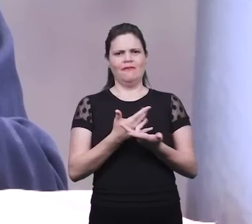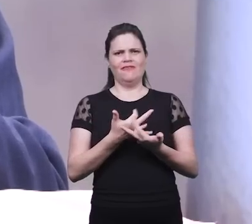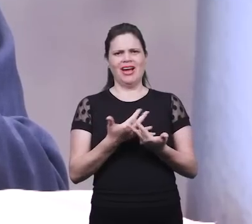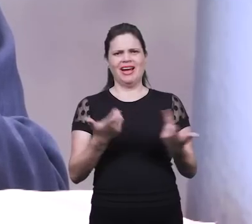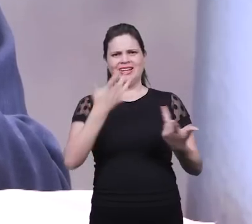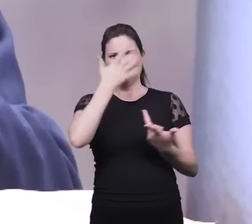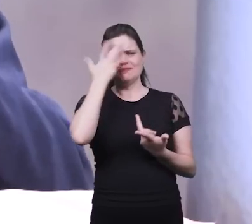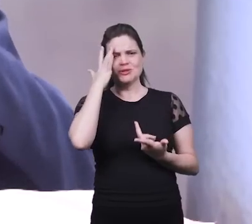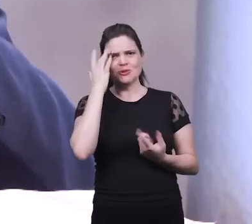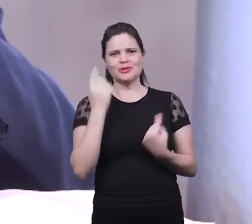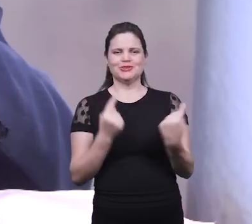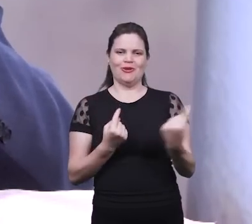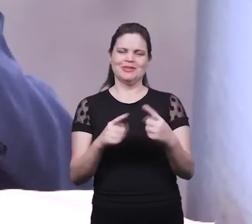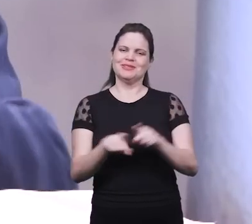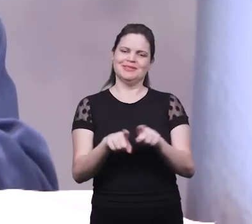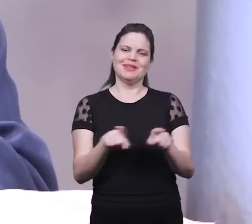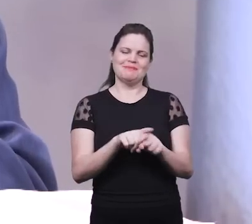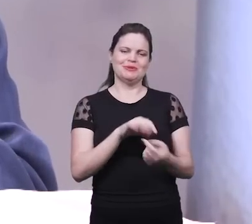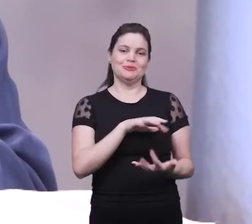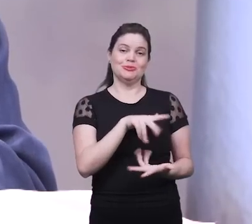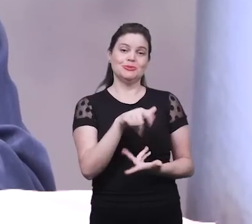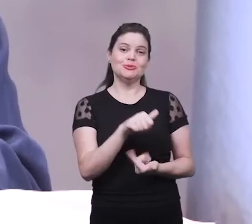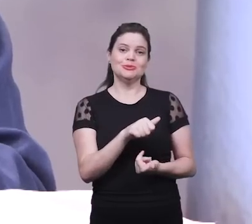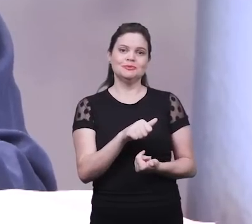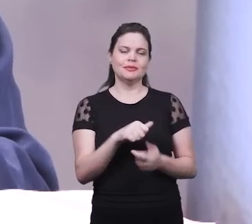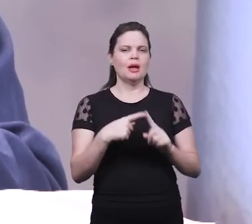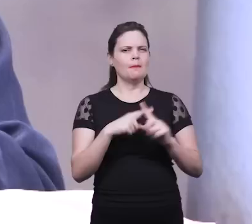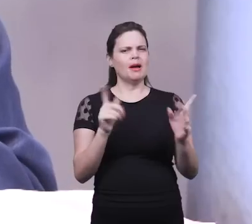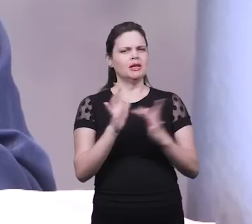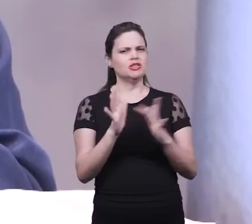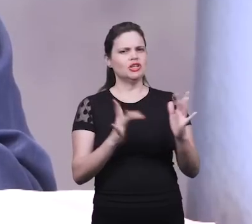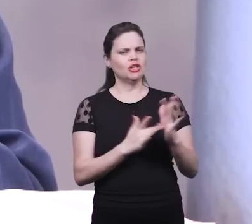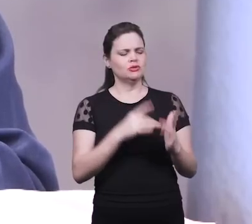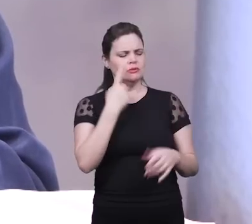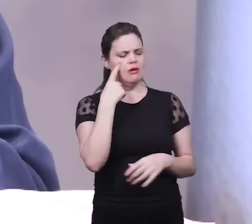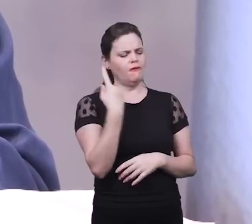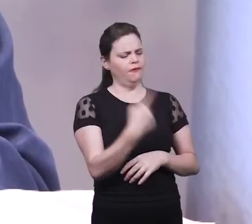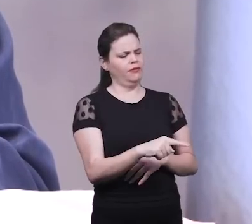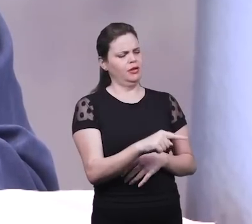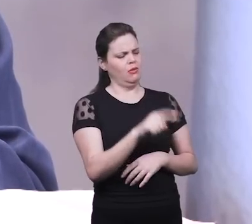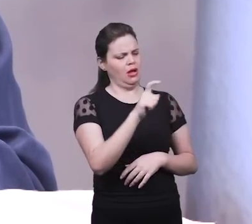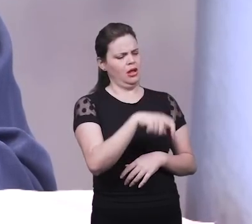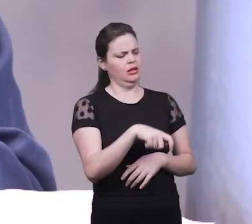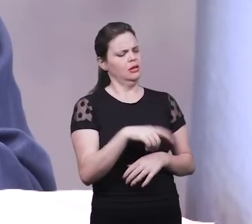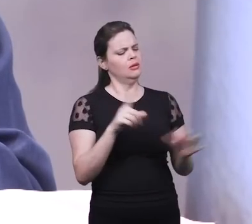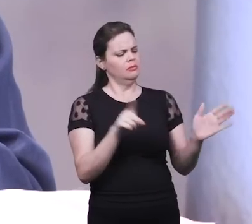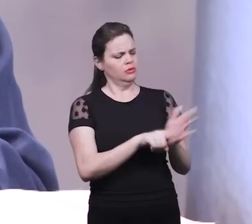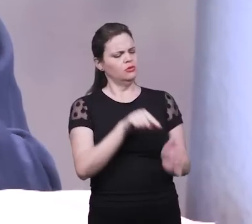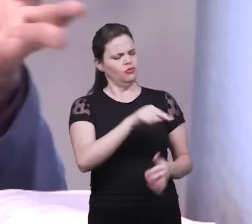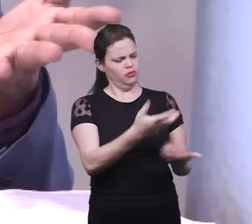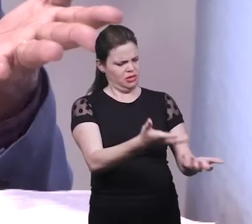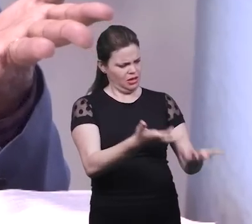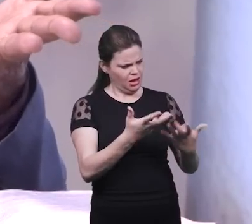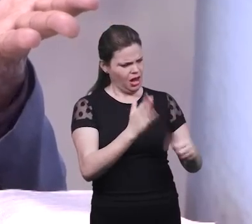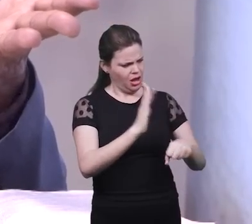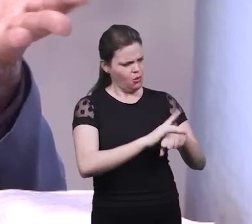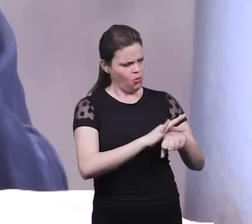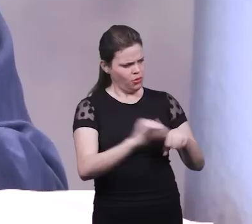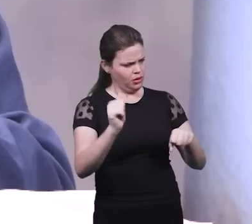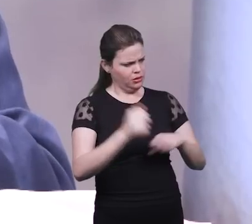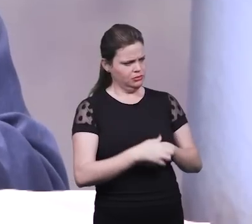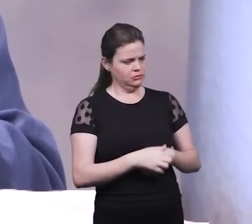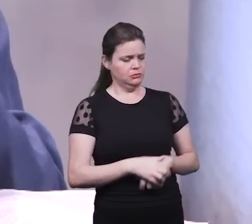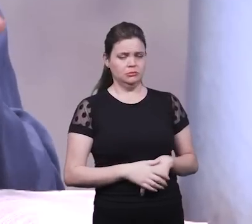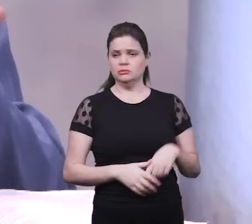deitado, sabendo que ele estava há muito tempo ali, perguntou: você quer ficar curado? O enfermo respondeu: Senhor, eu